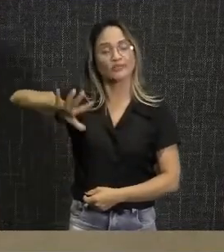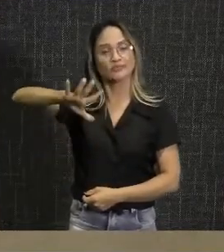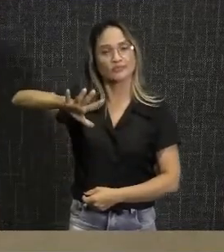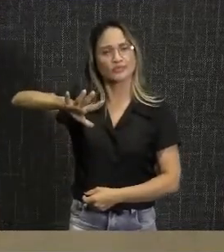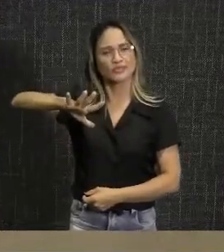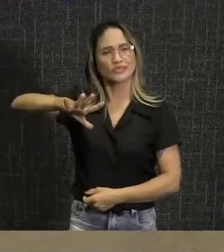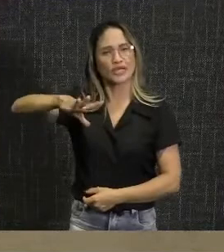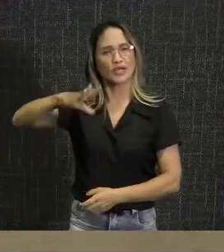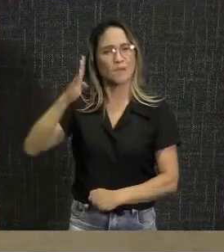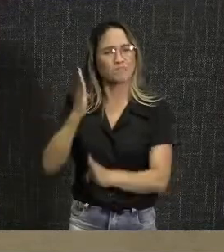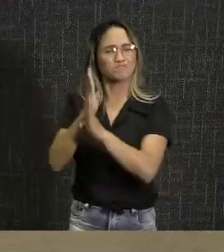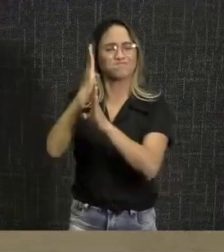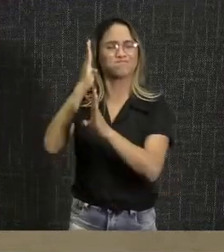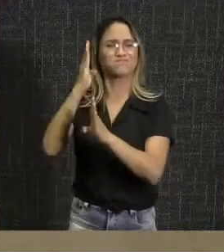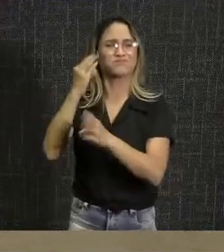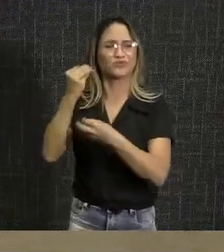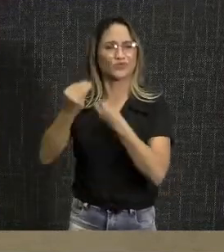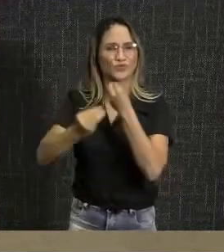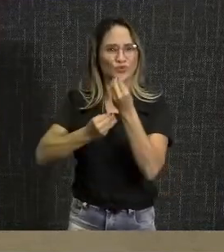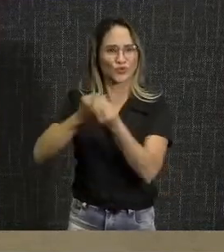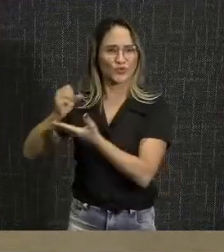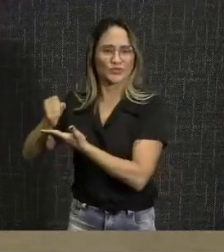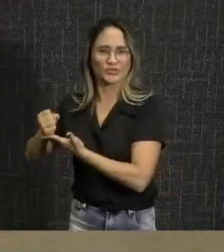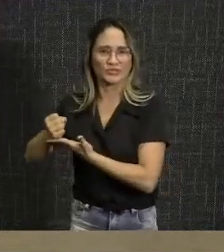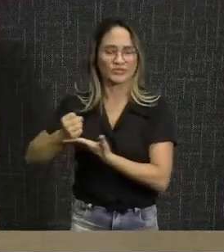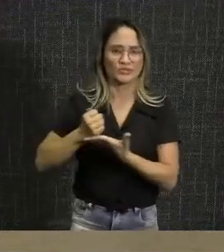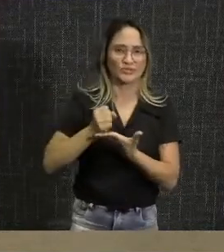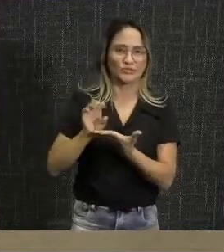com relação aos auxílios, né, que nós